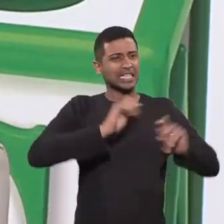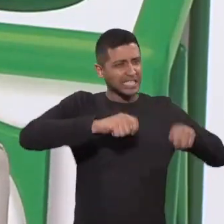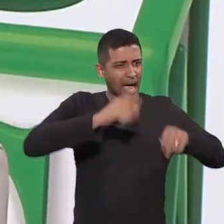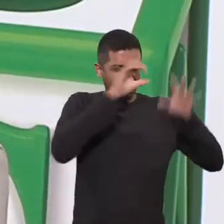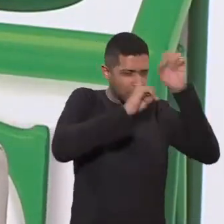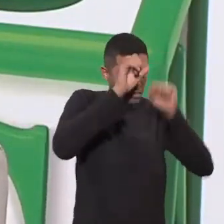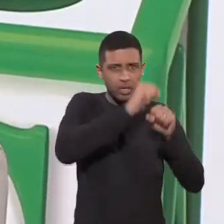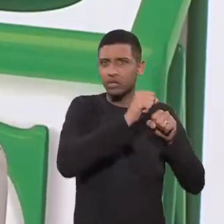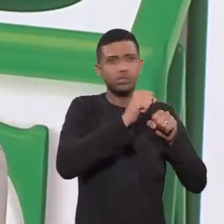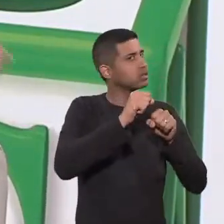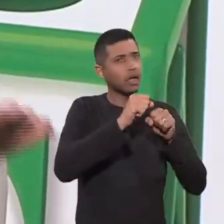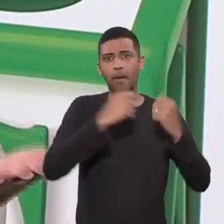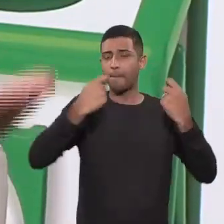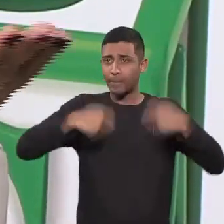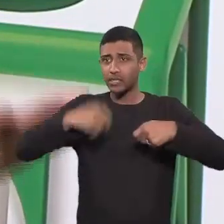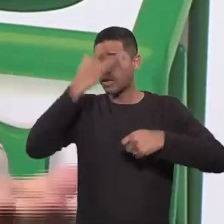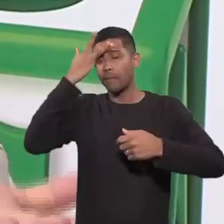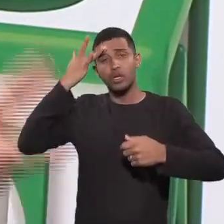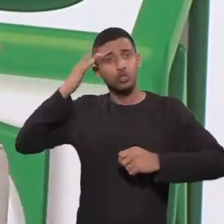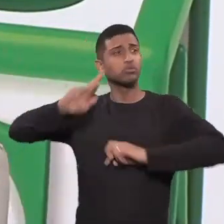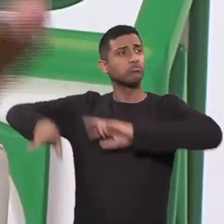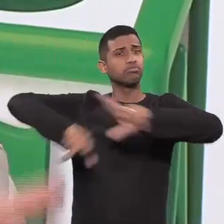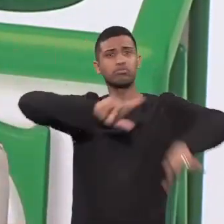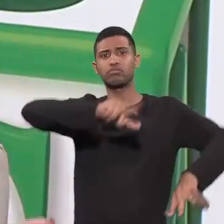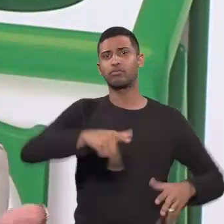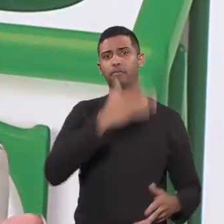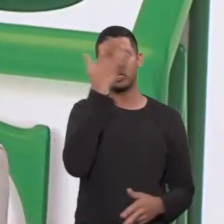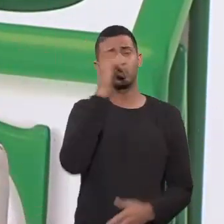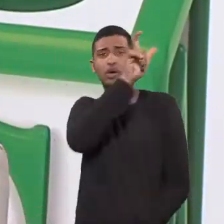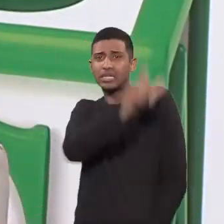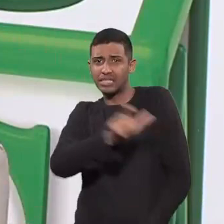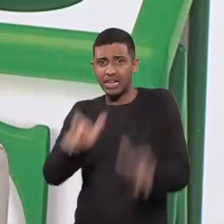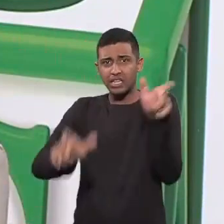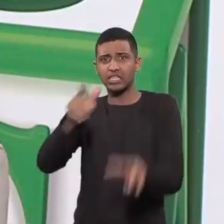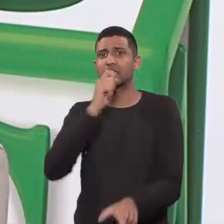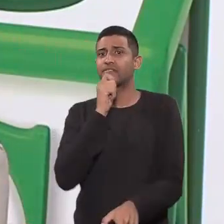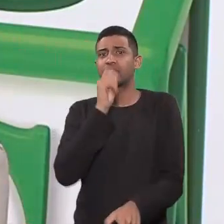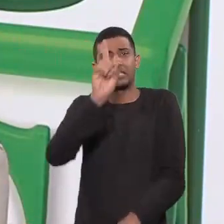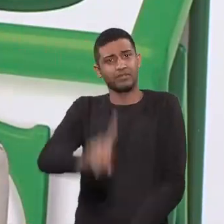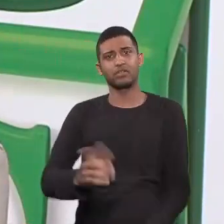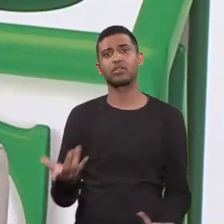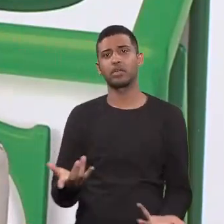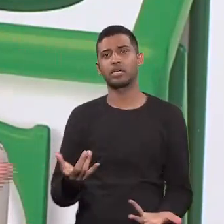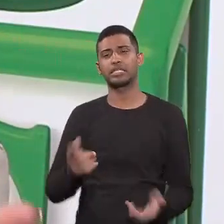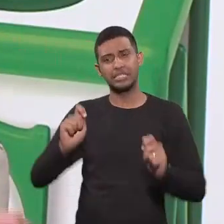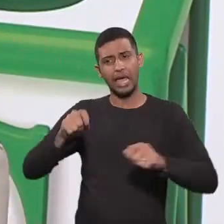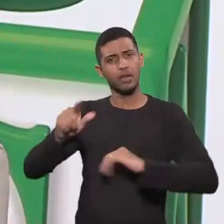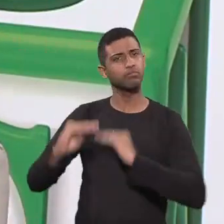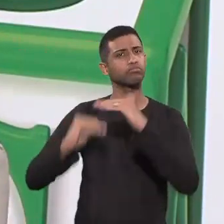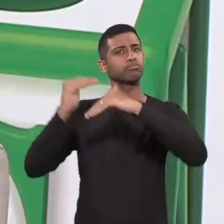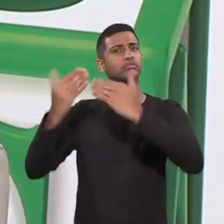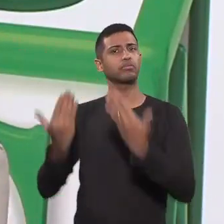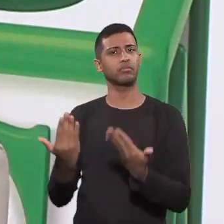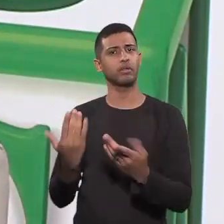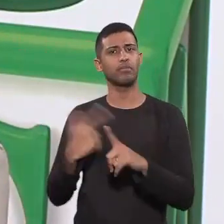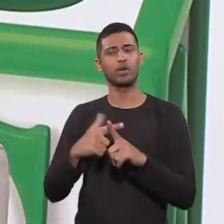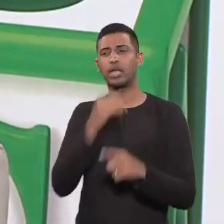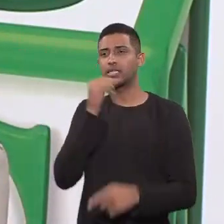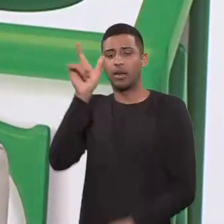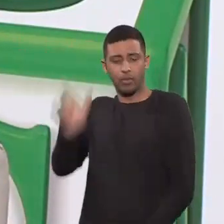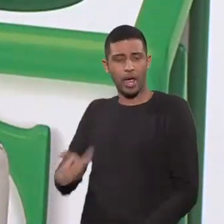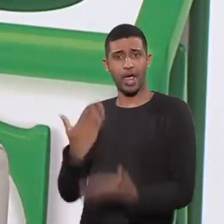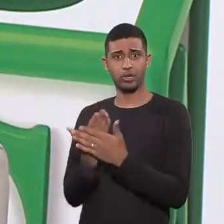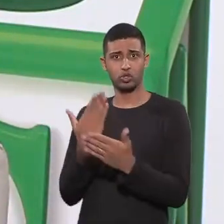dessa interação com as pessoas sem deficiência para que você possa crescer. Porque um